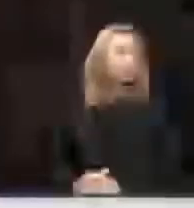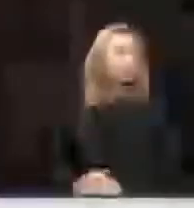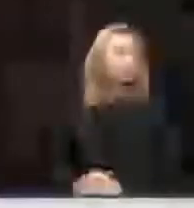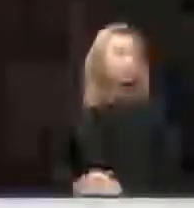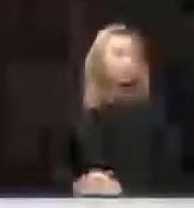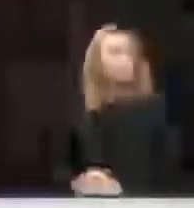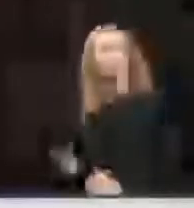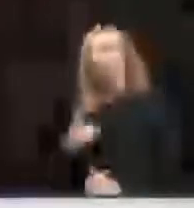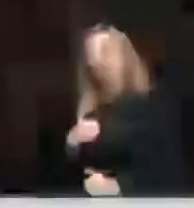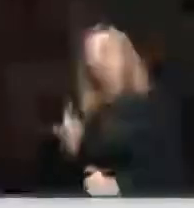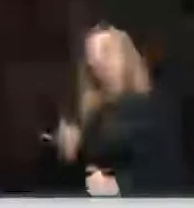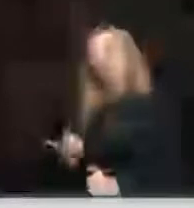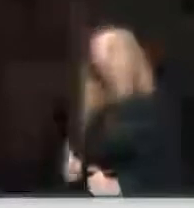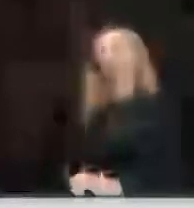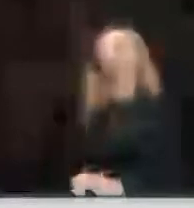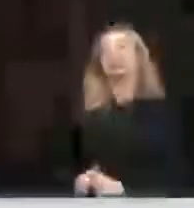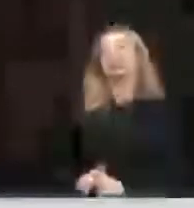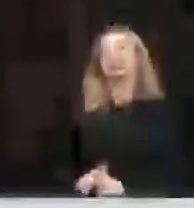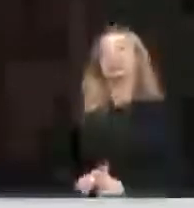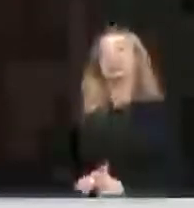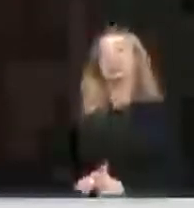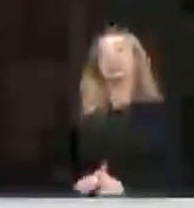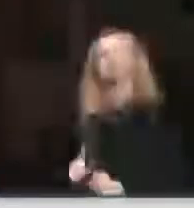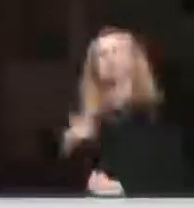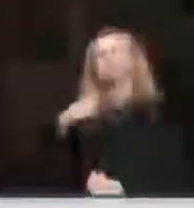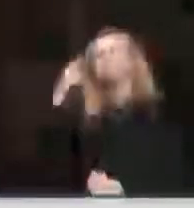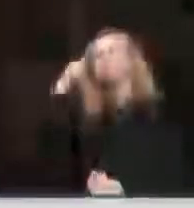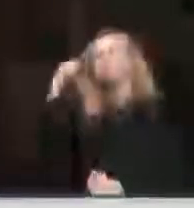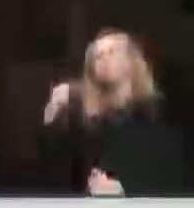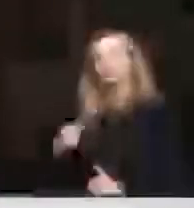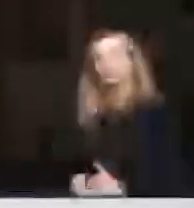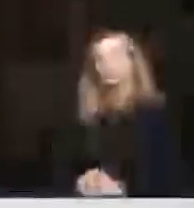E aí eu fiquei a pensar,